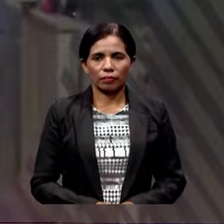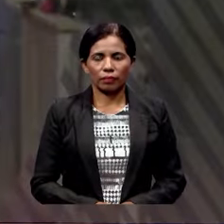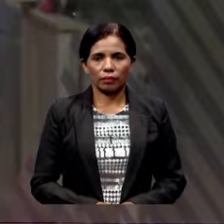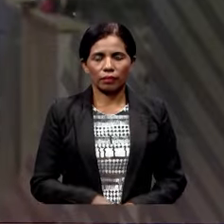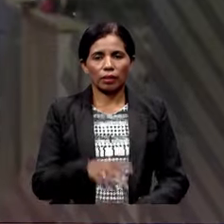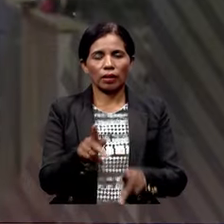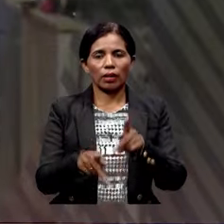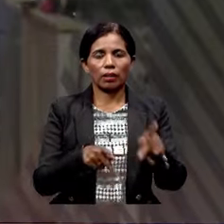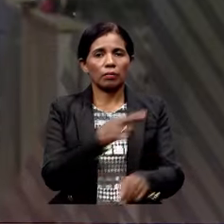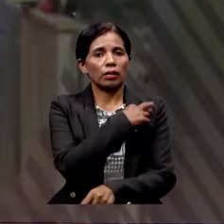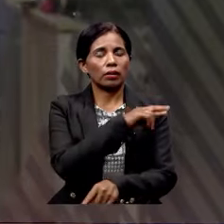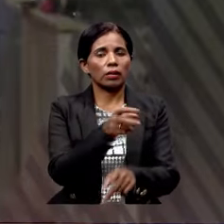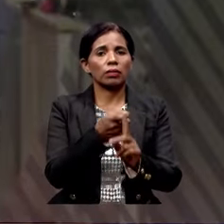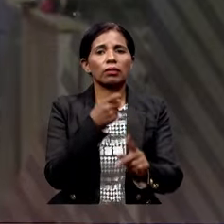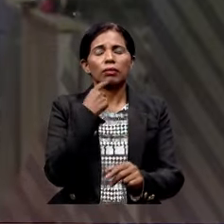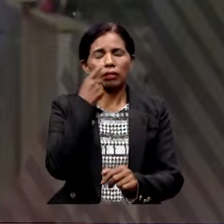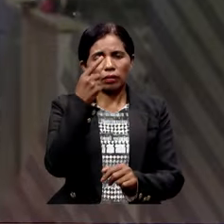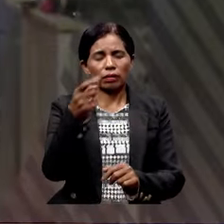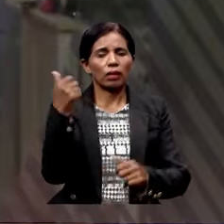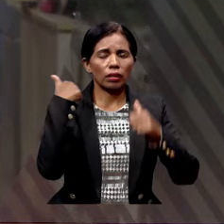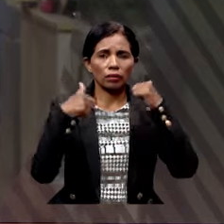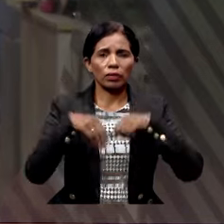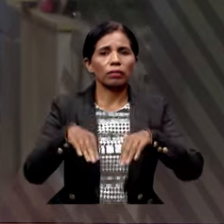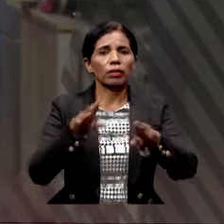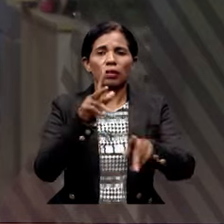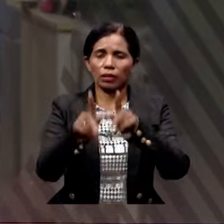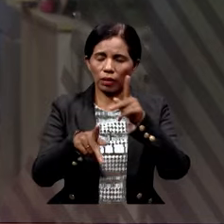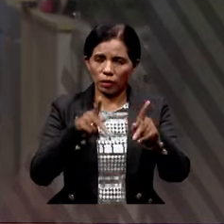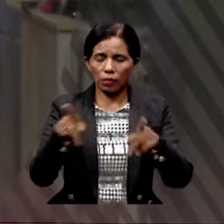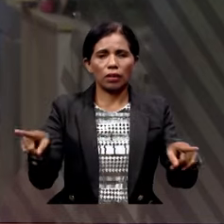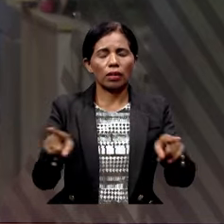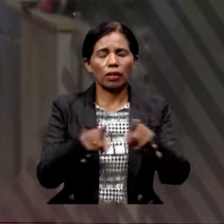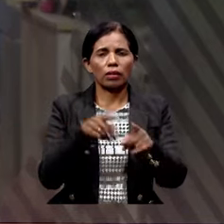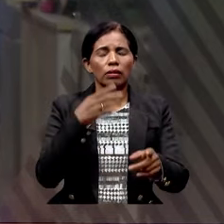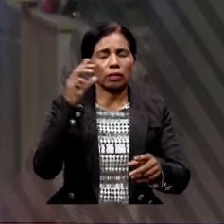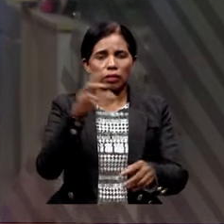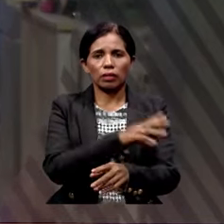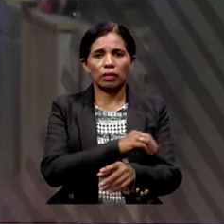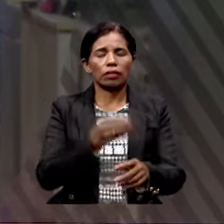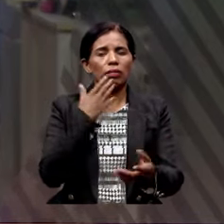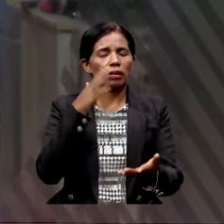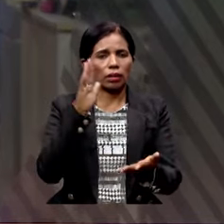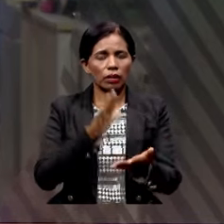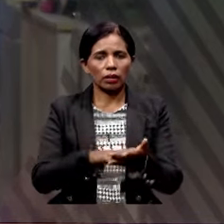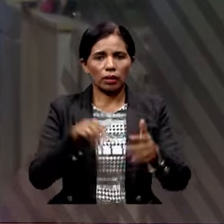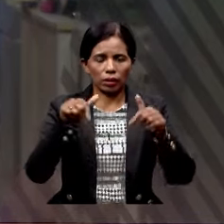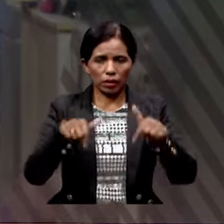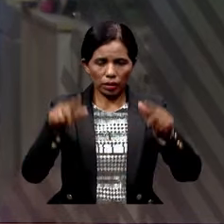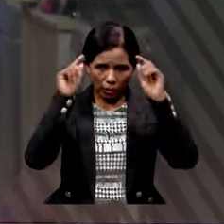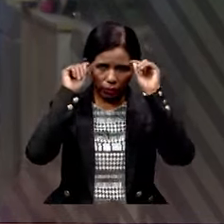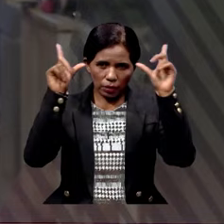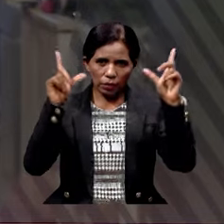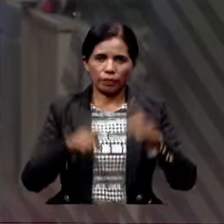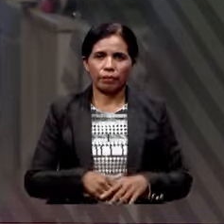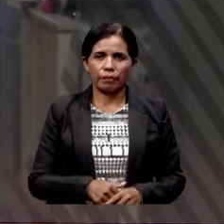Confissões religiosas considera atividade de prostituição no da degradação moral ne bem que acontece e a relaram.